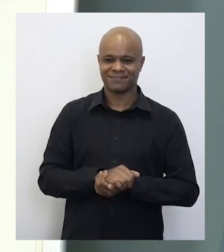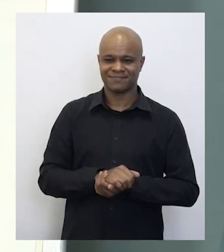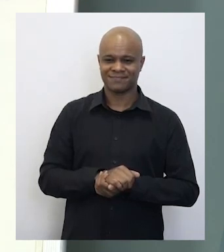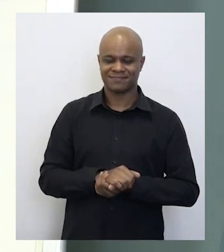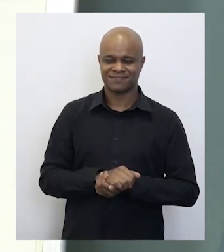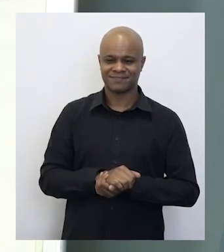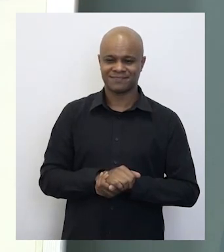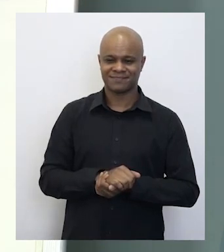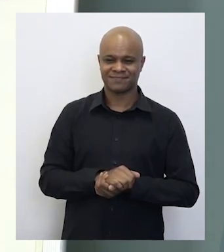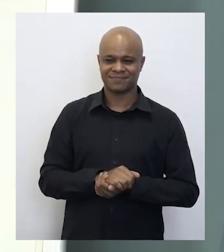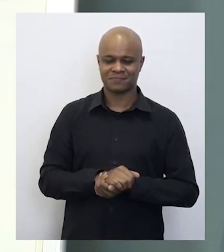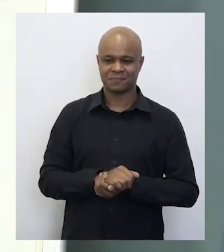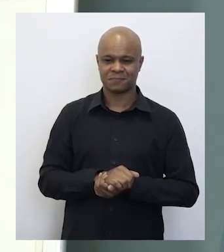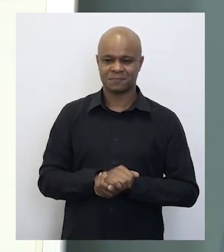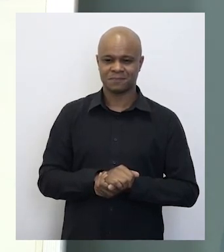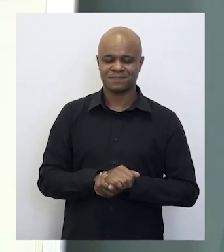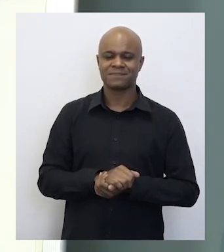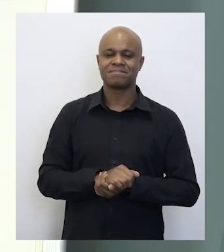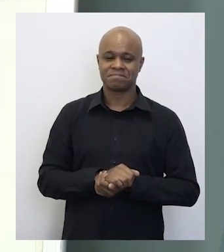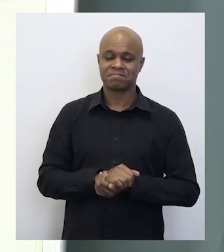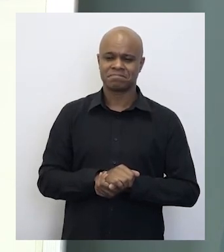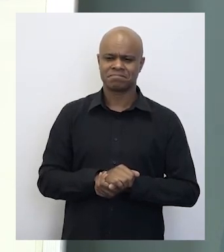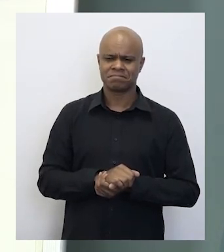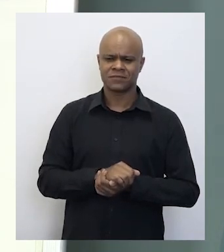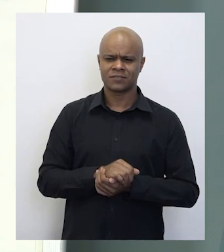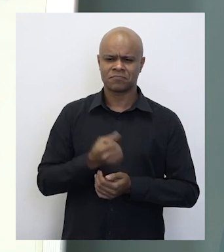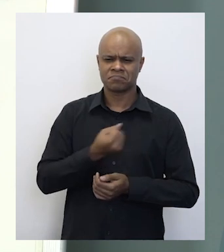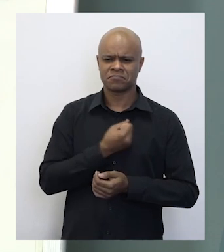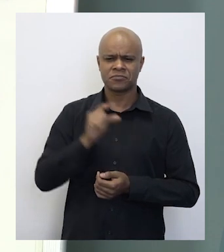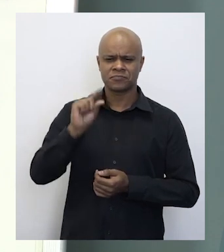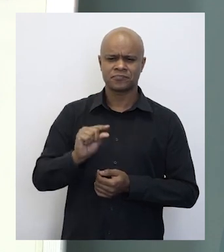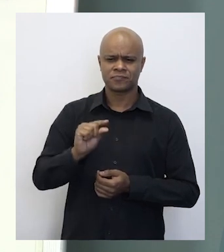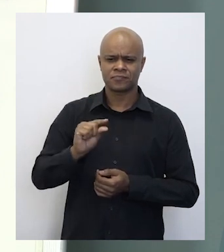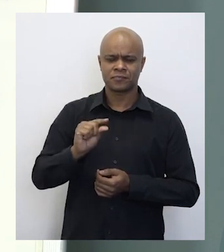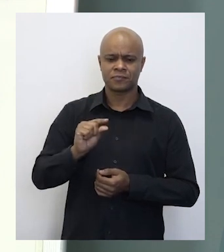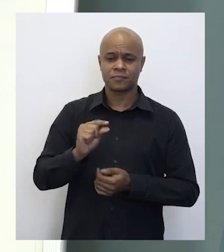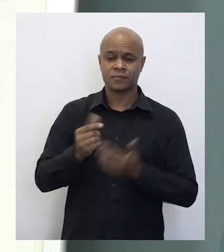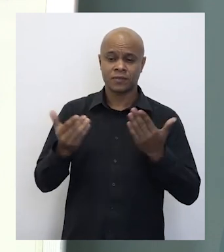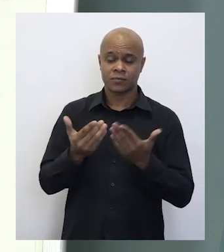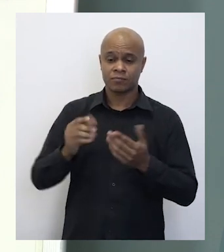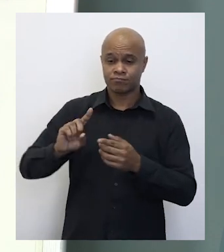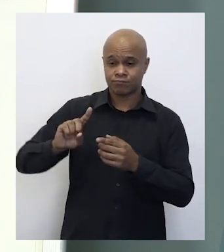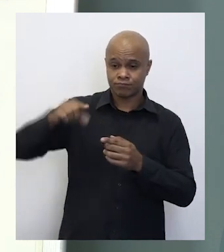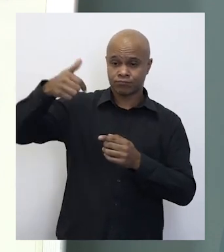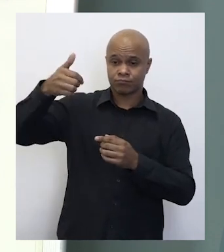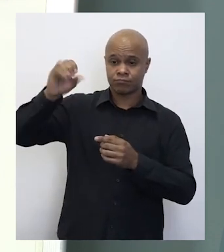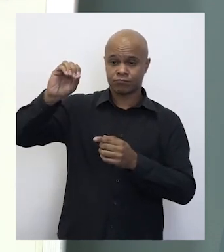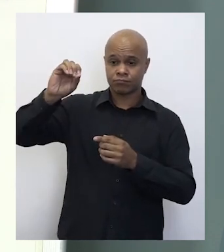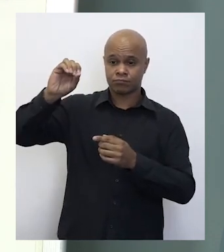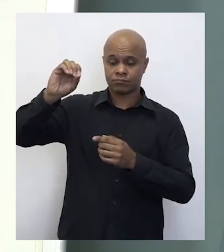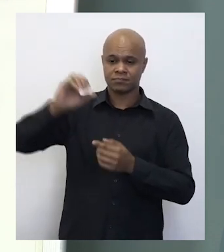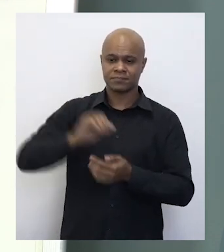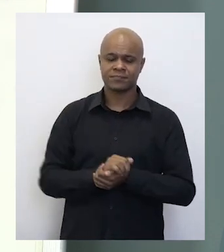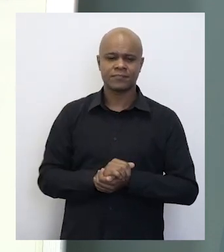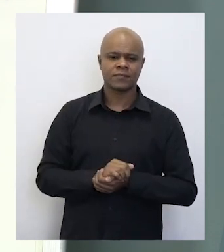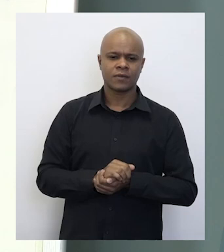números para a gente entender. Um valor muito pequeno, né, pessoal? O que eu vou fazer? Eu vou colocar em potência de 10. O que eu vou fazer com a minha vírgula? Eu vou